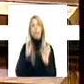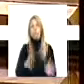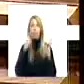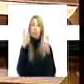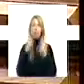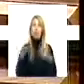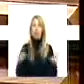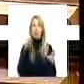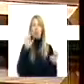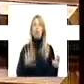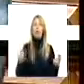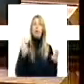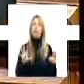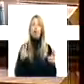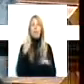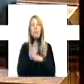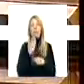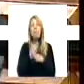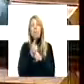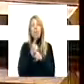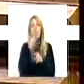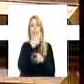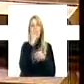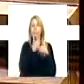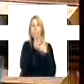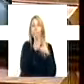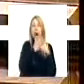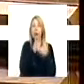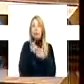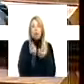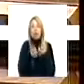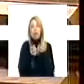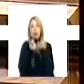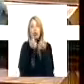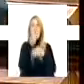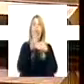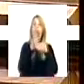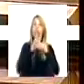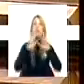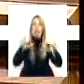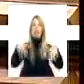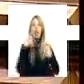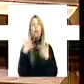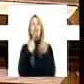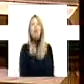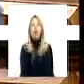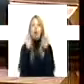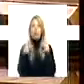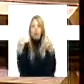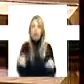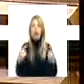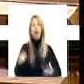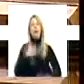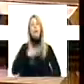modalidade, mesmo que parcialmente e a passo e passo, se possa retomar o passo estudante. É